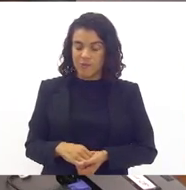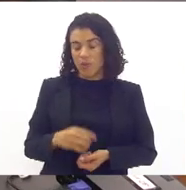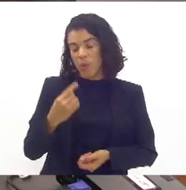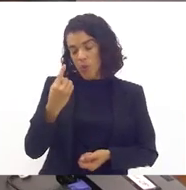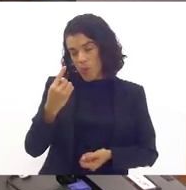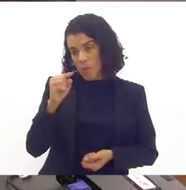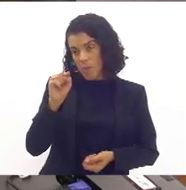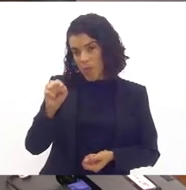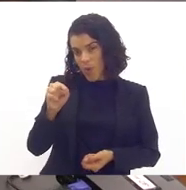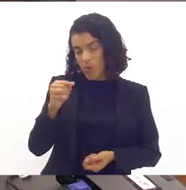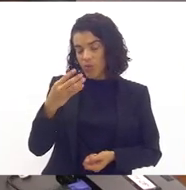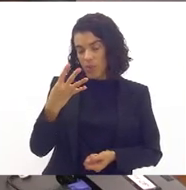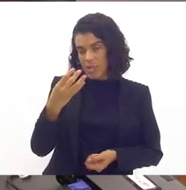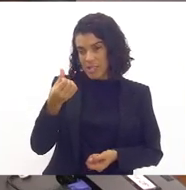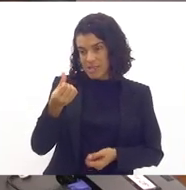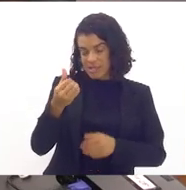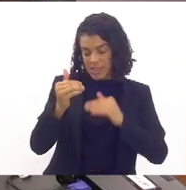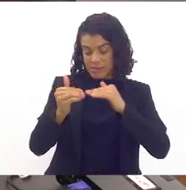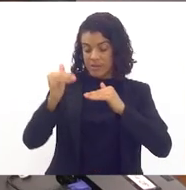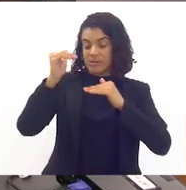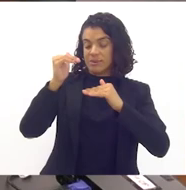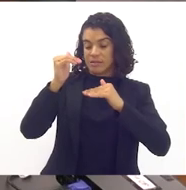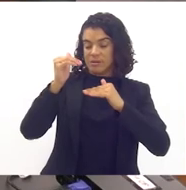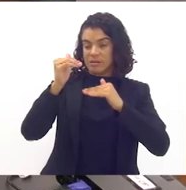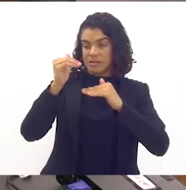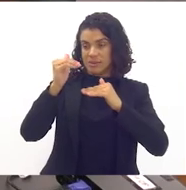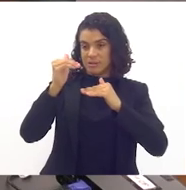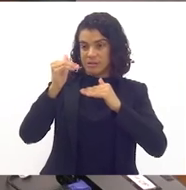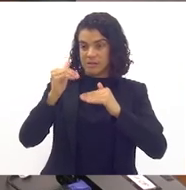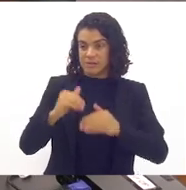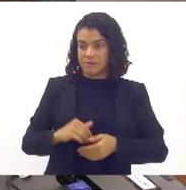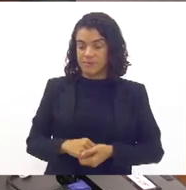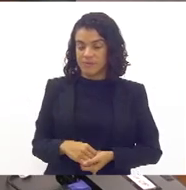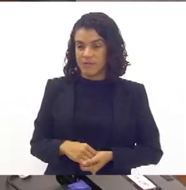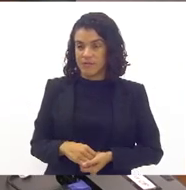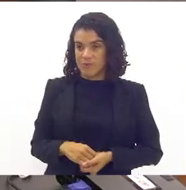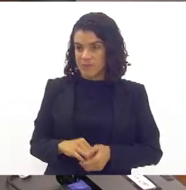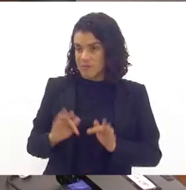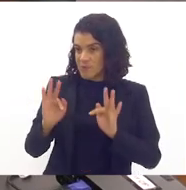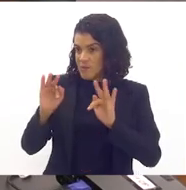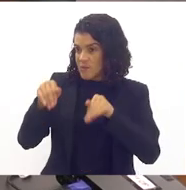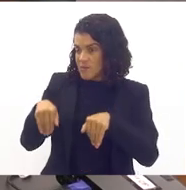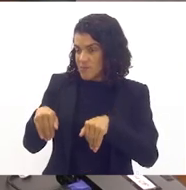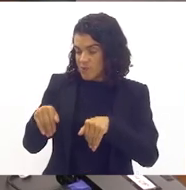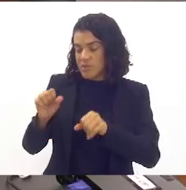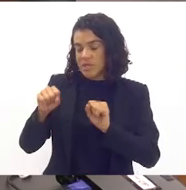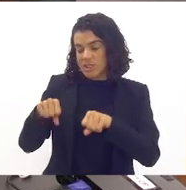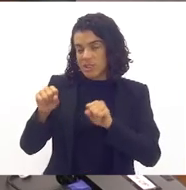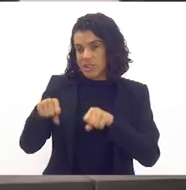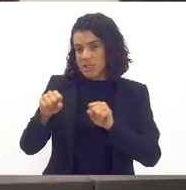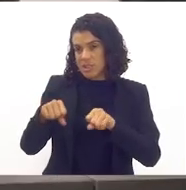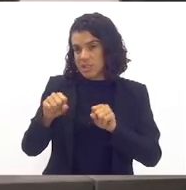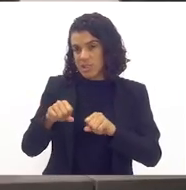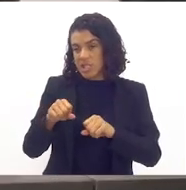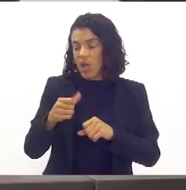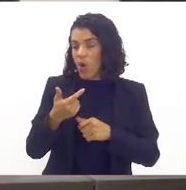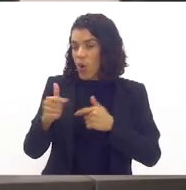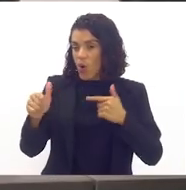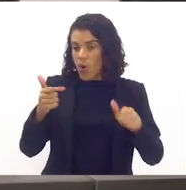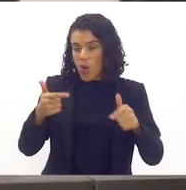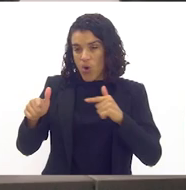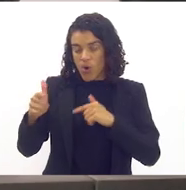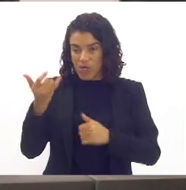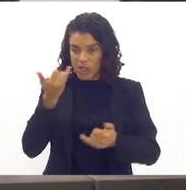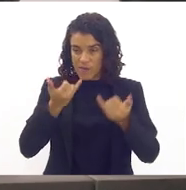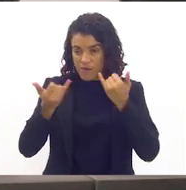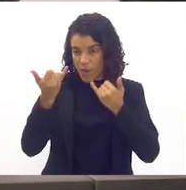1,46 acima do limite exigido. Terminou, Gustavo? Eu acho que sim. As demais informações eu tenho que passar por...